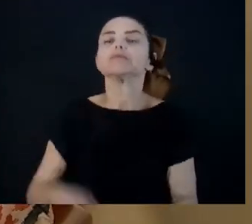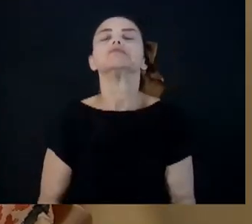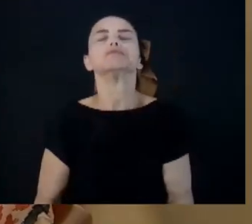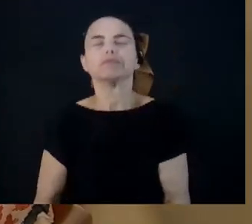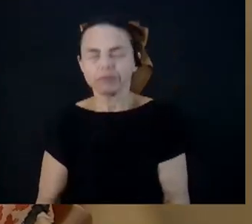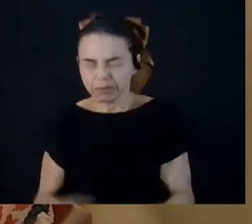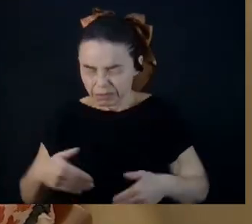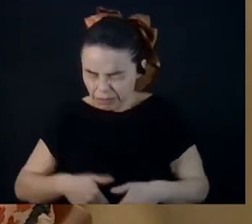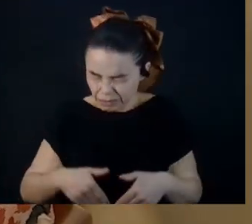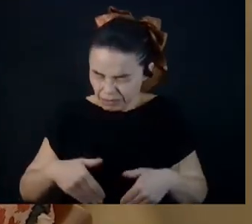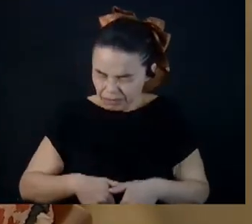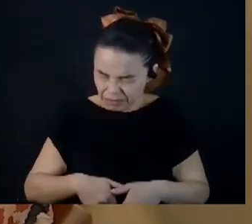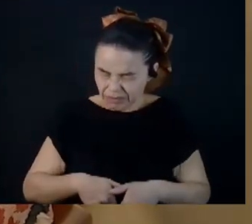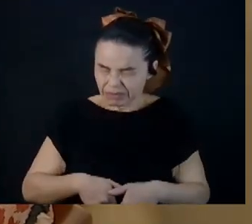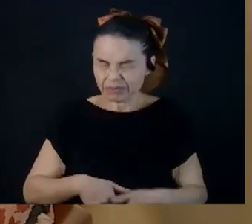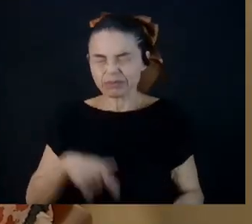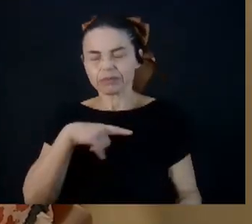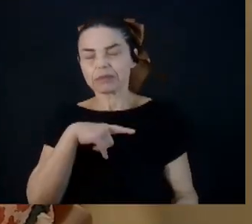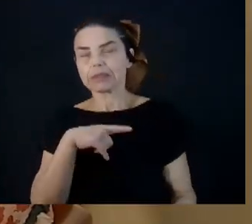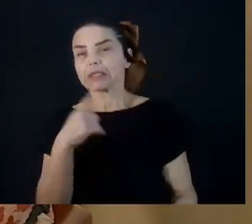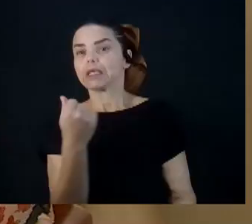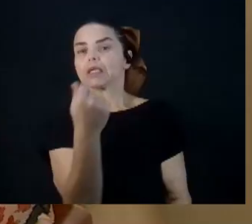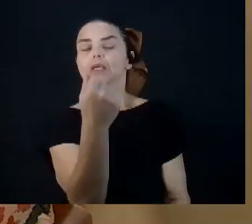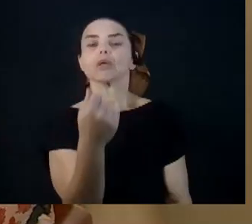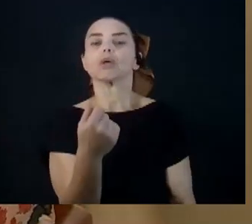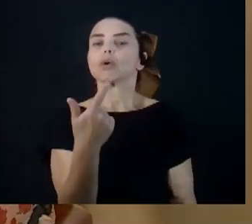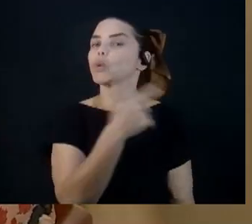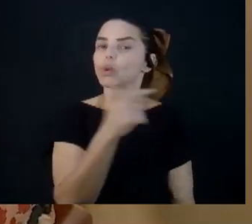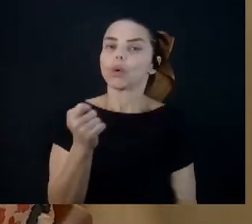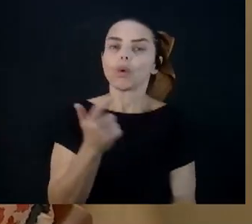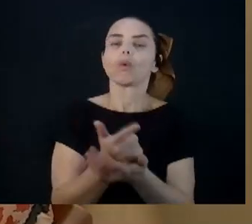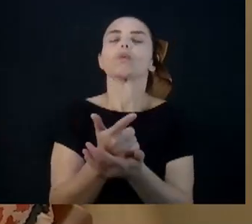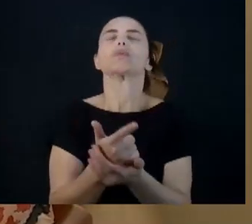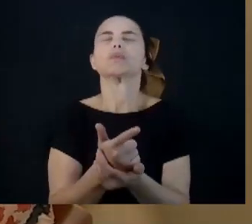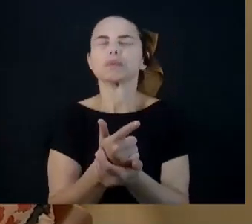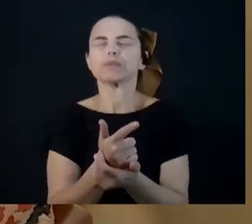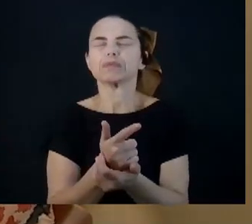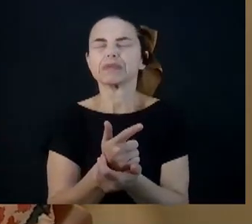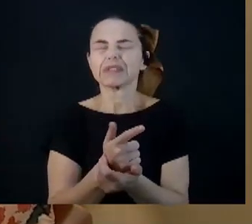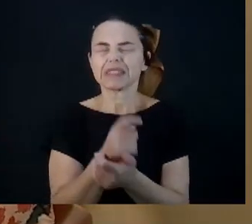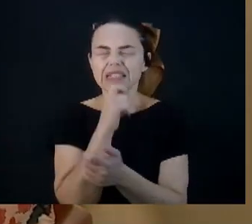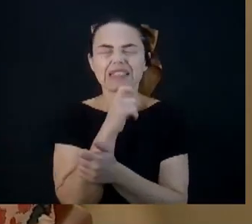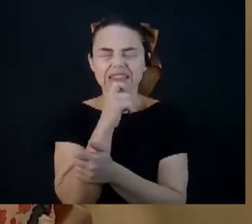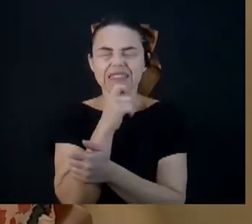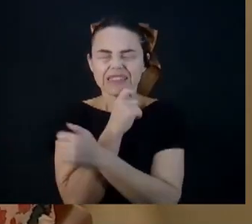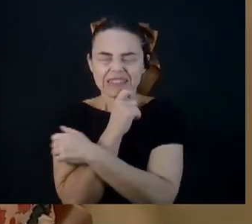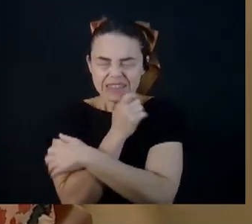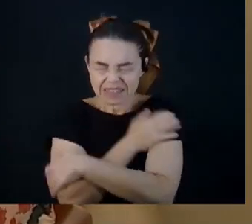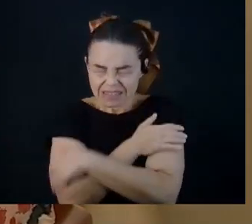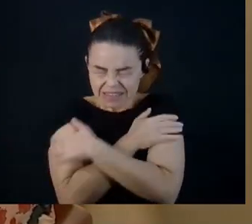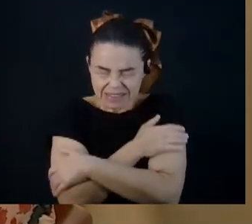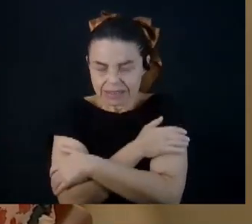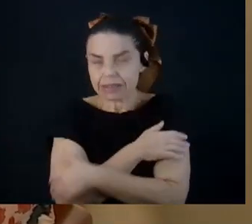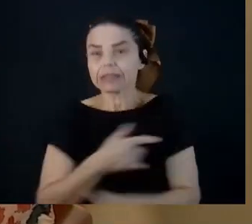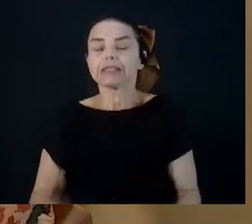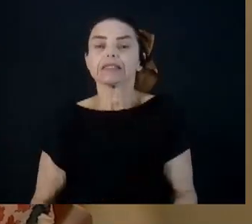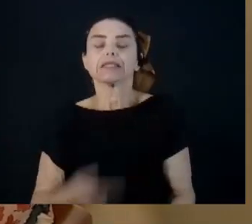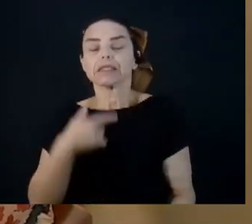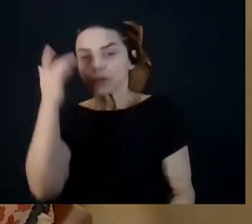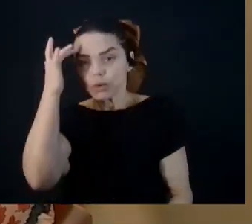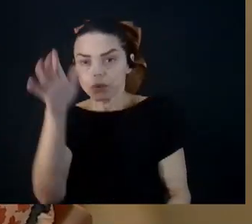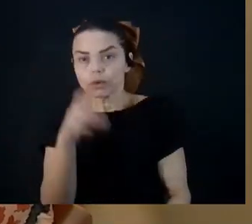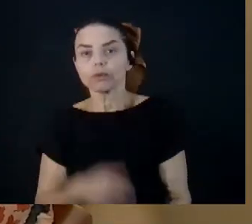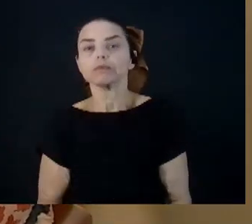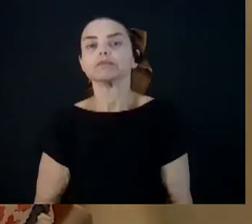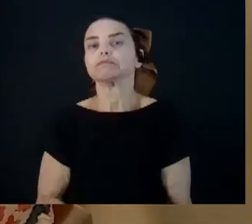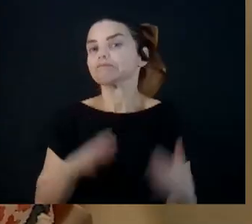até tinham o dinheiro, mas eles não tinham o que comprar por causa de invernos rigorosos, eles não sabiam como, mesmo morando lá